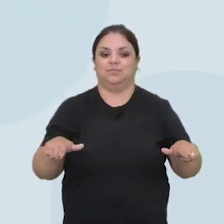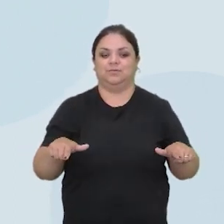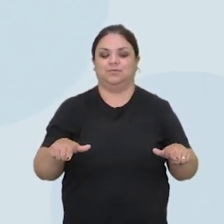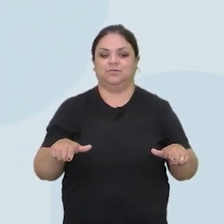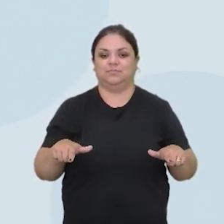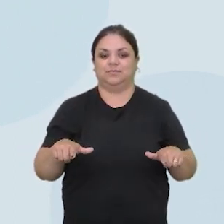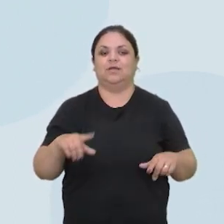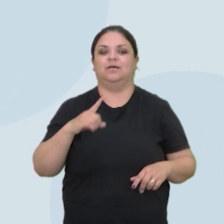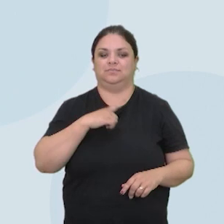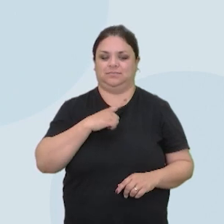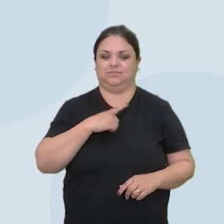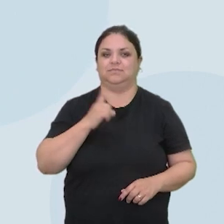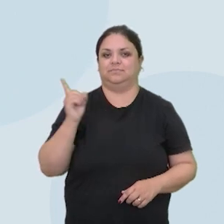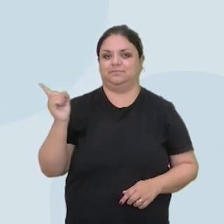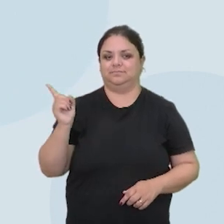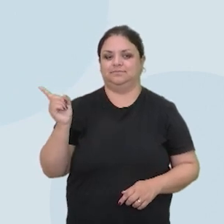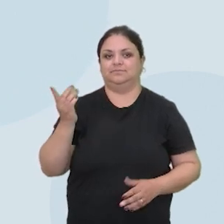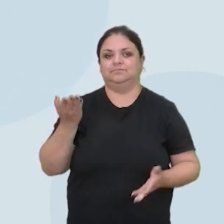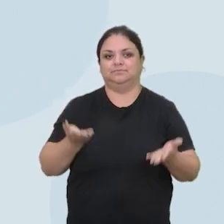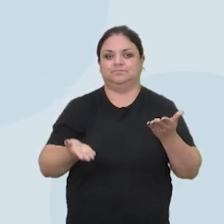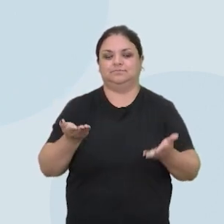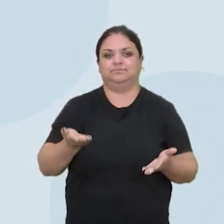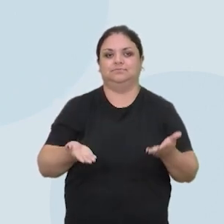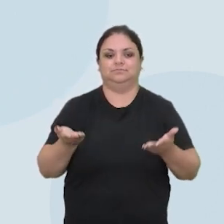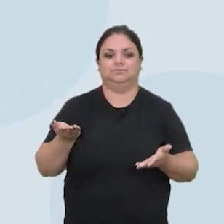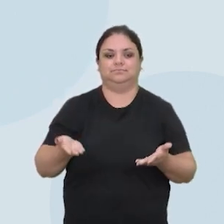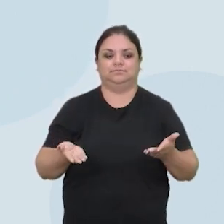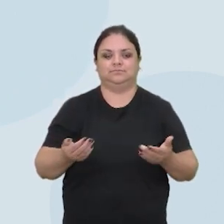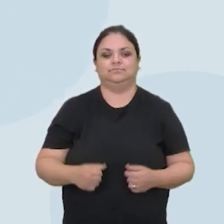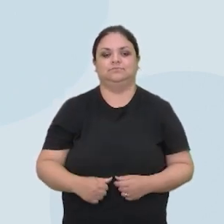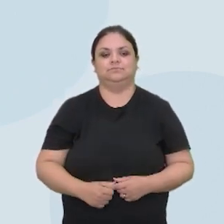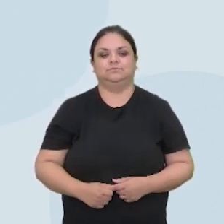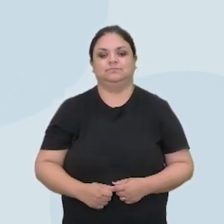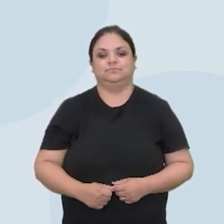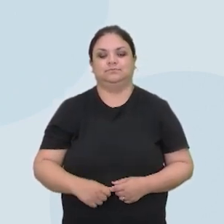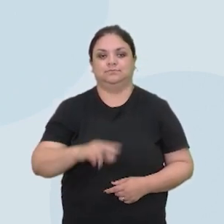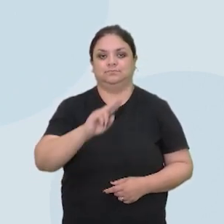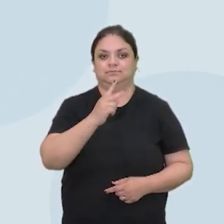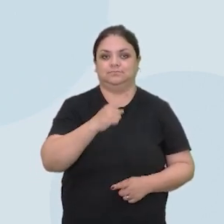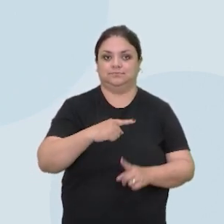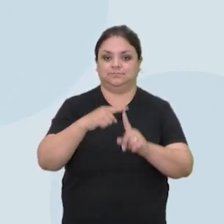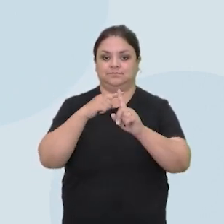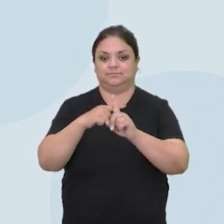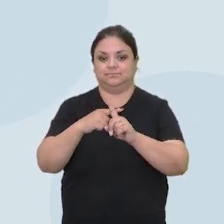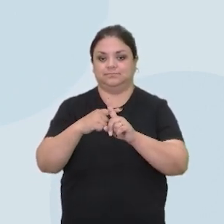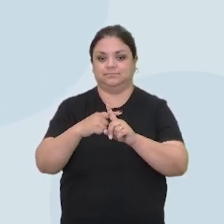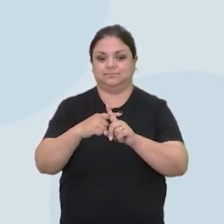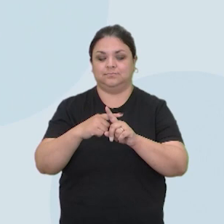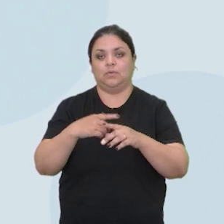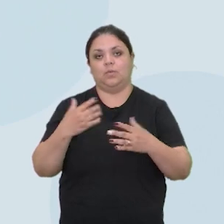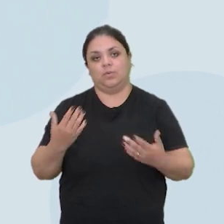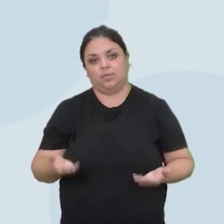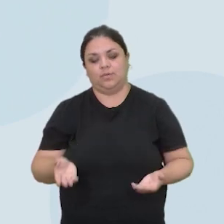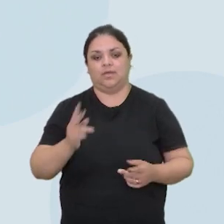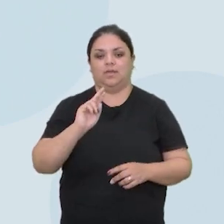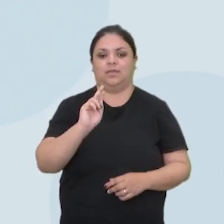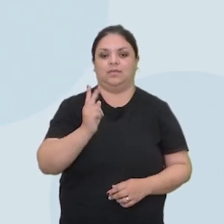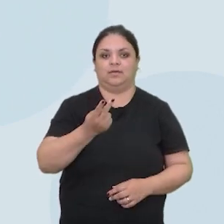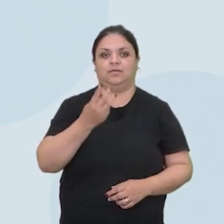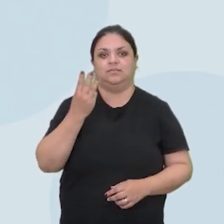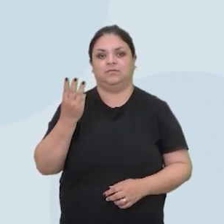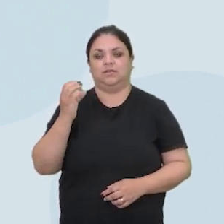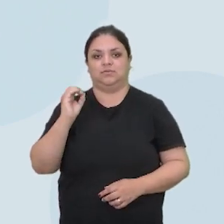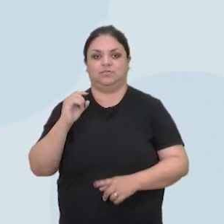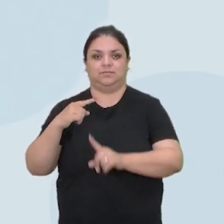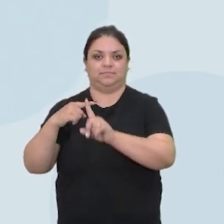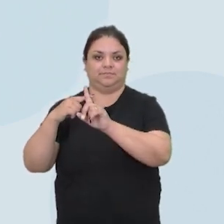quando ela está no estado neutro, a gente tem um equilíbrio de H+ ou H3O+, e o equilíbrio de